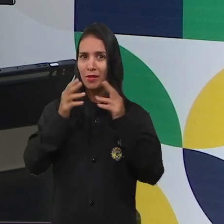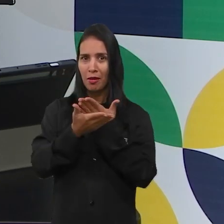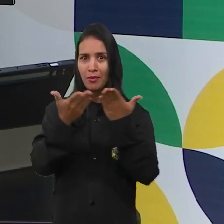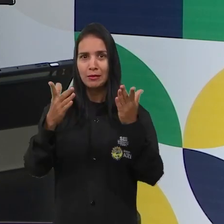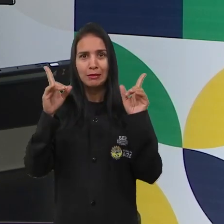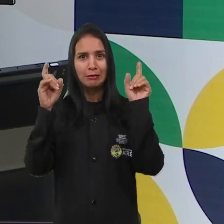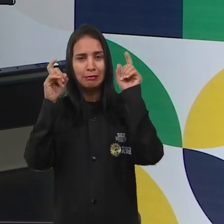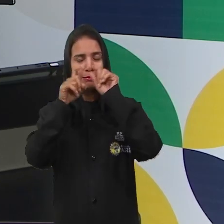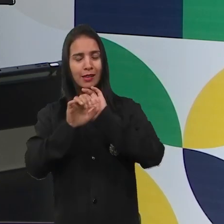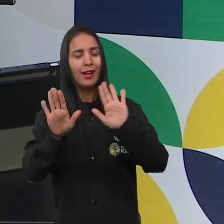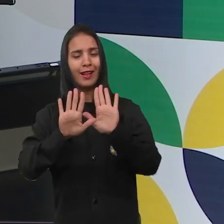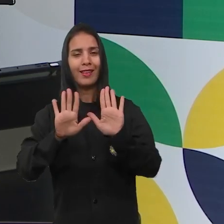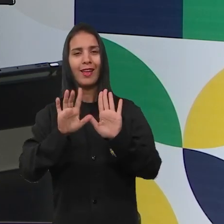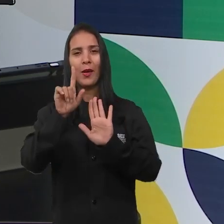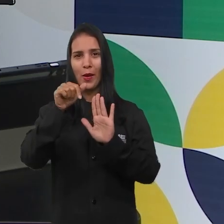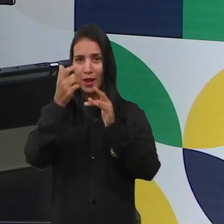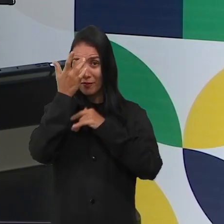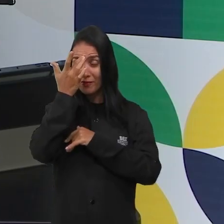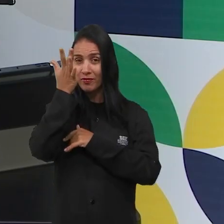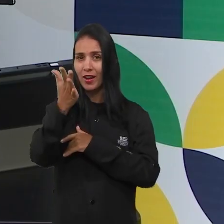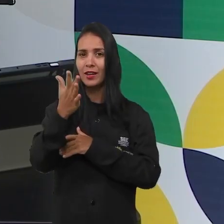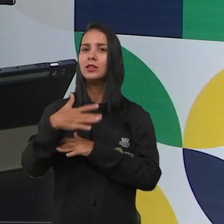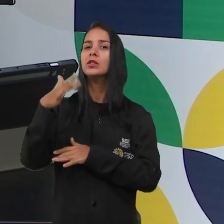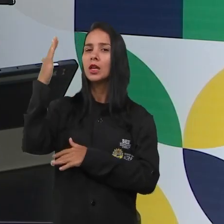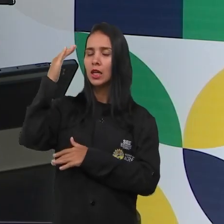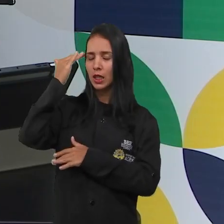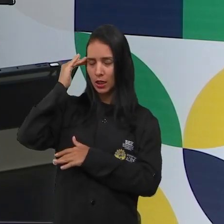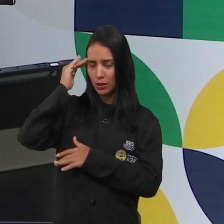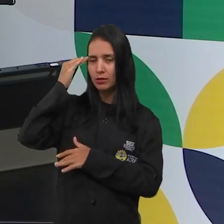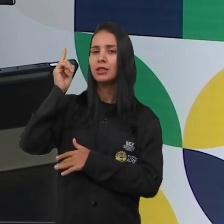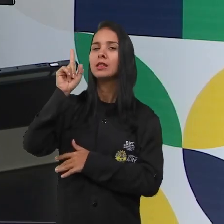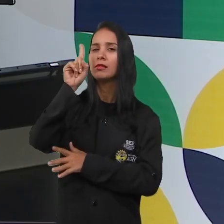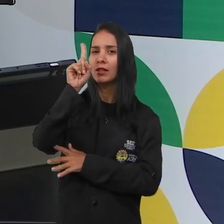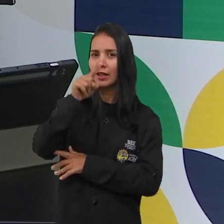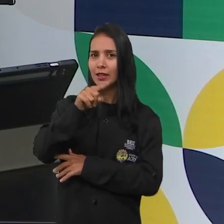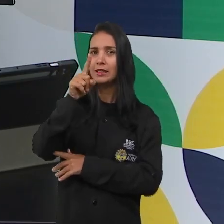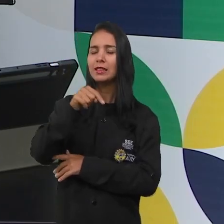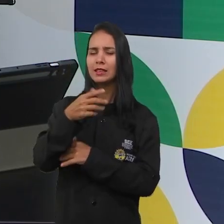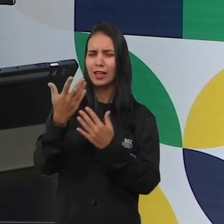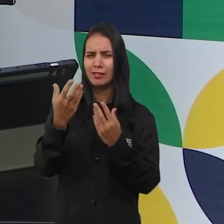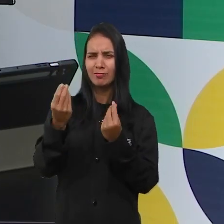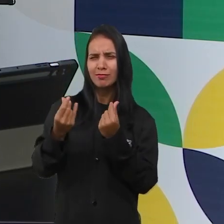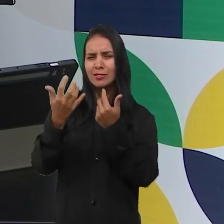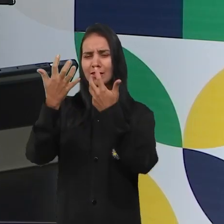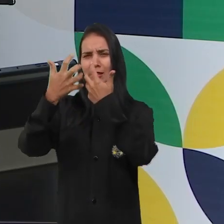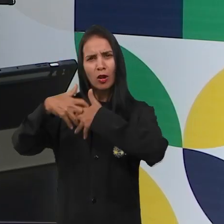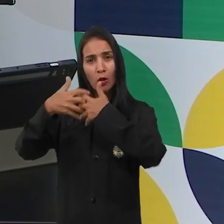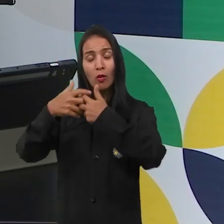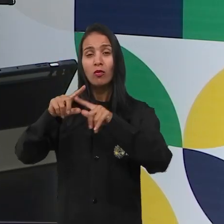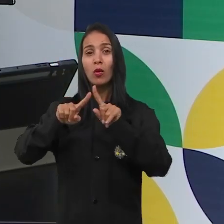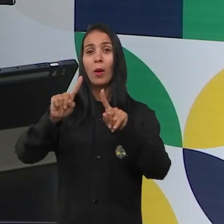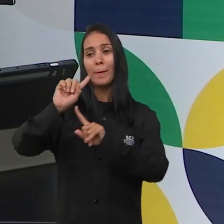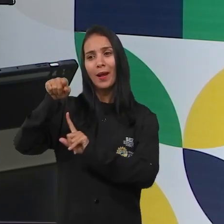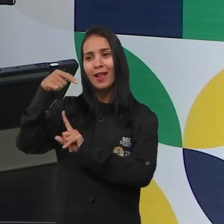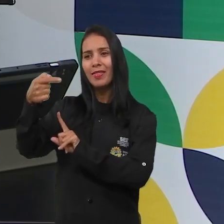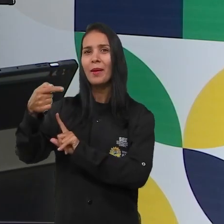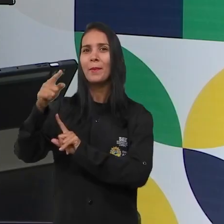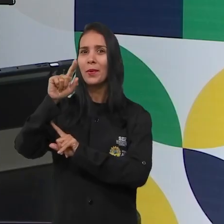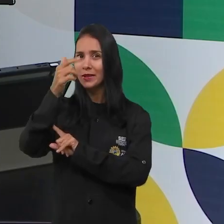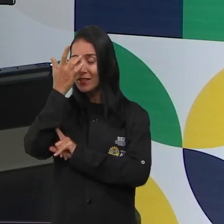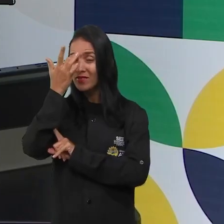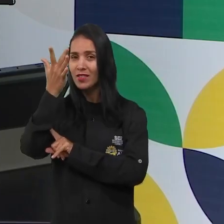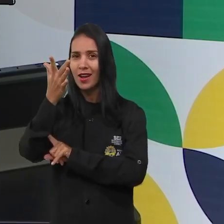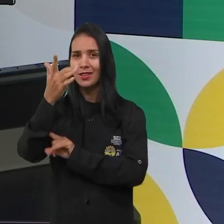você perceber o volume do tetraedro. Embora não seja tão simples como aqui na figura, mas ali na animação eu acho que ficou